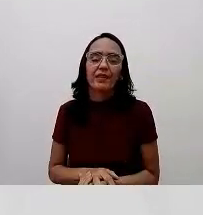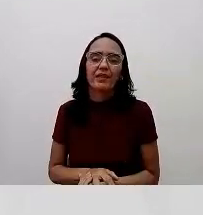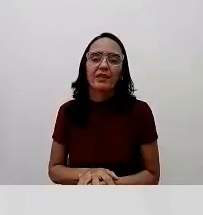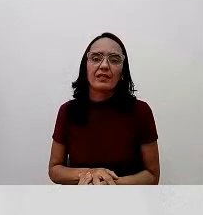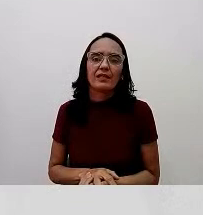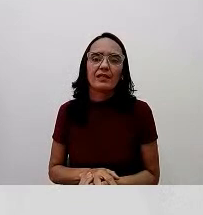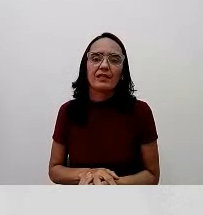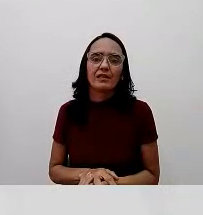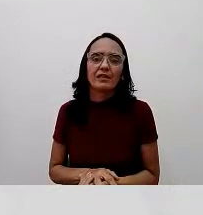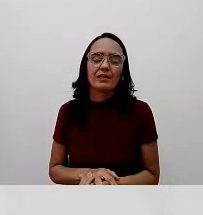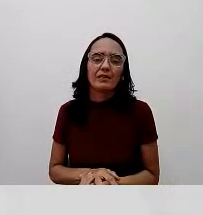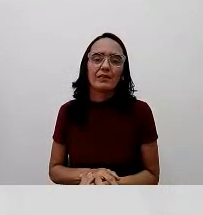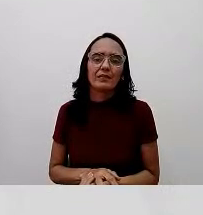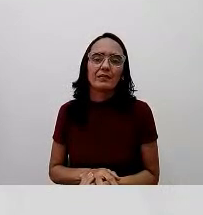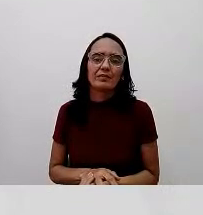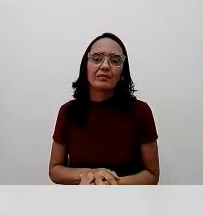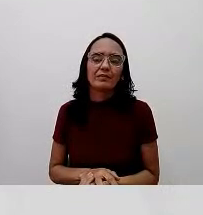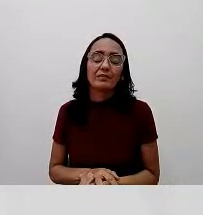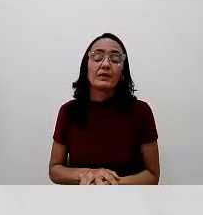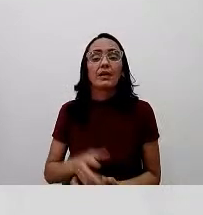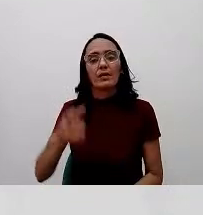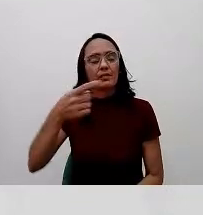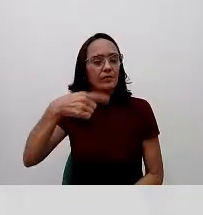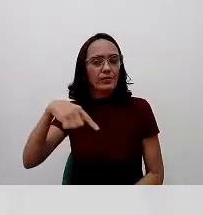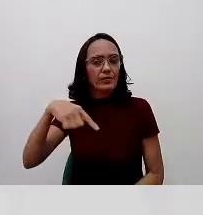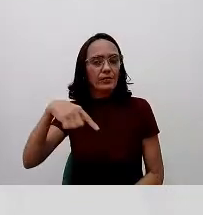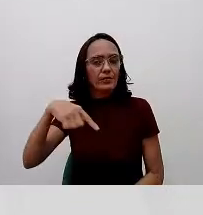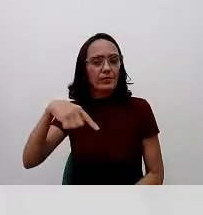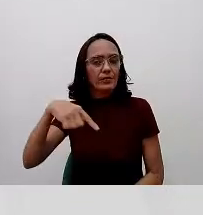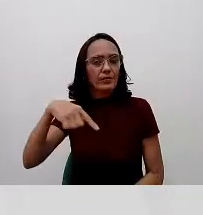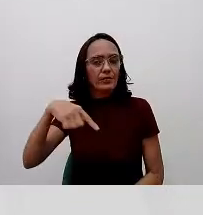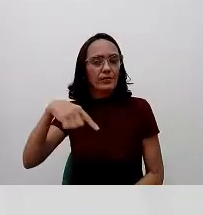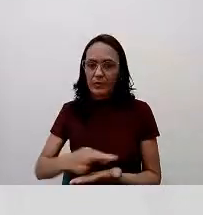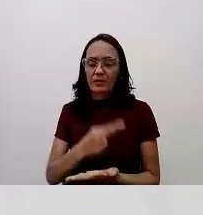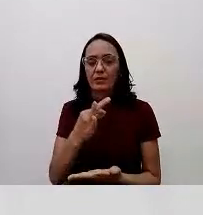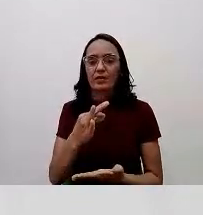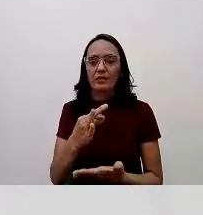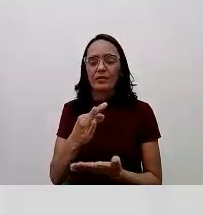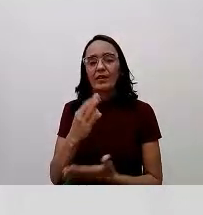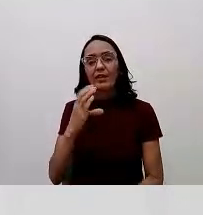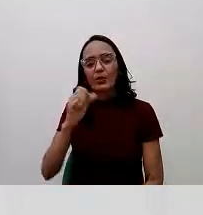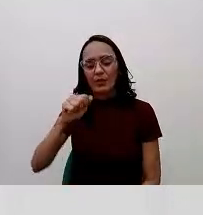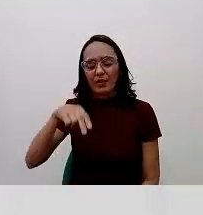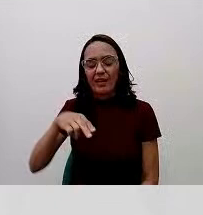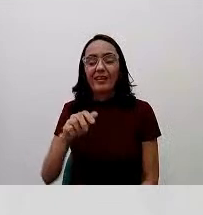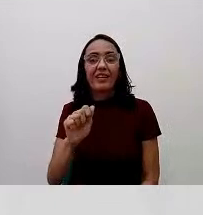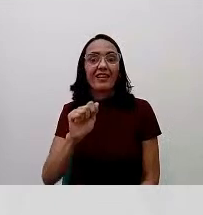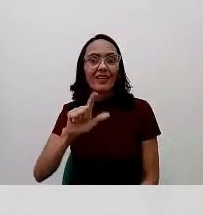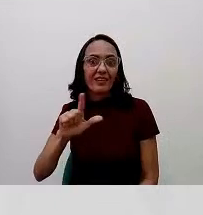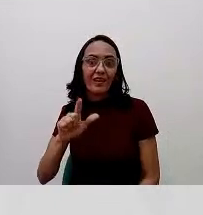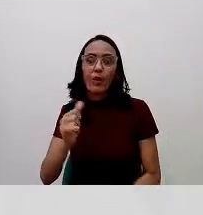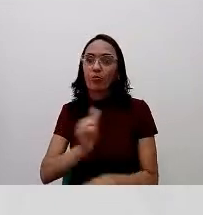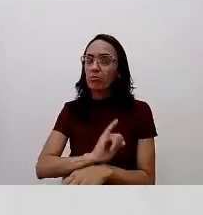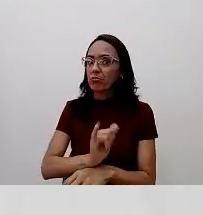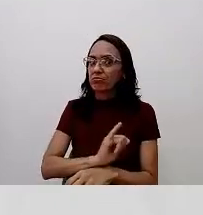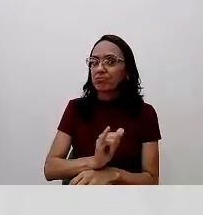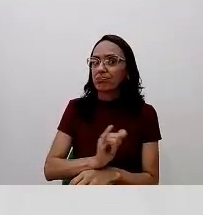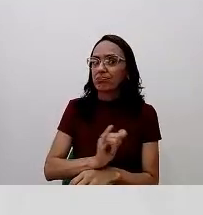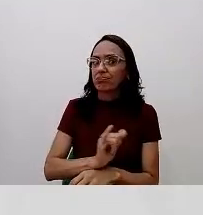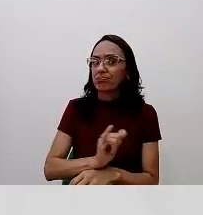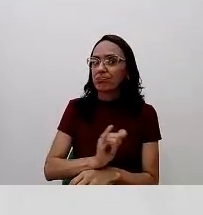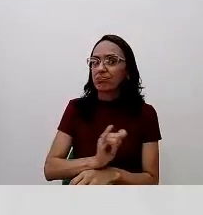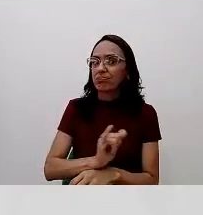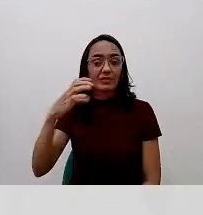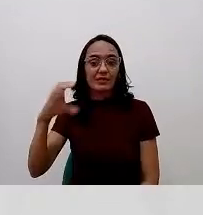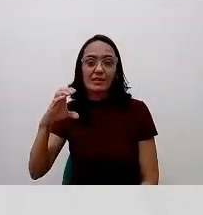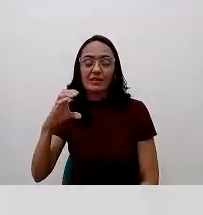para você que ainda não se inscreveu no canal do Campus da Tailândia, que você se inscreva, que você ative as notificações, que você dê o